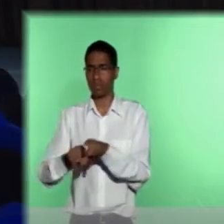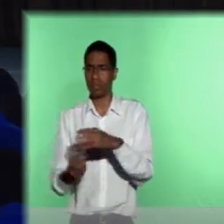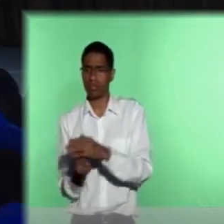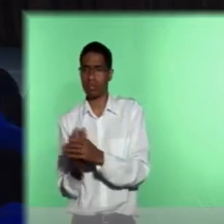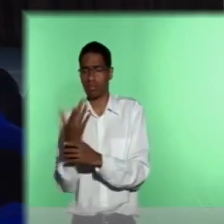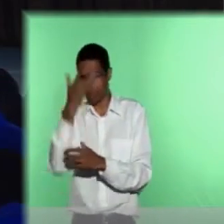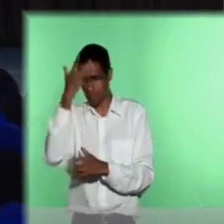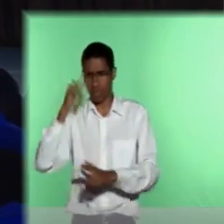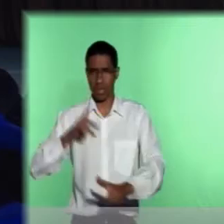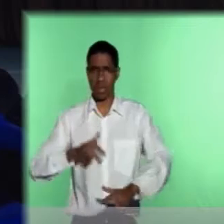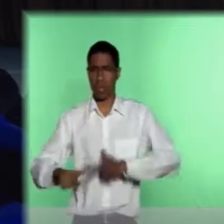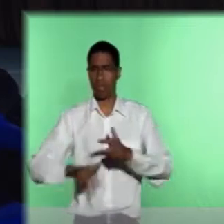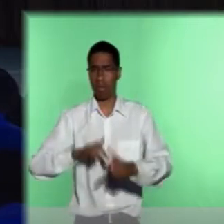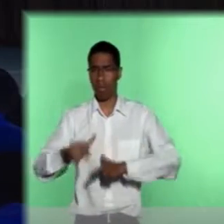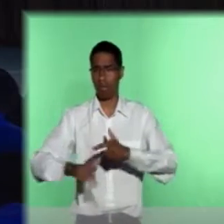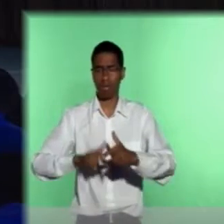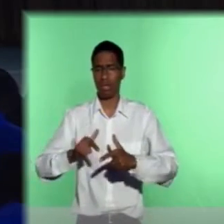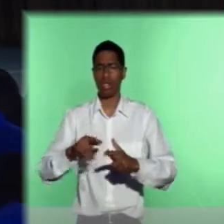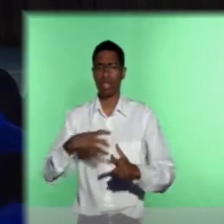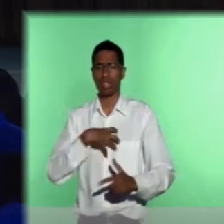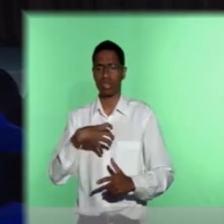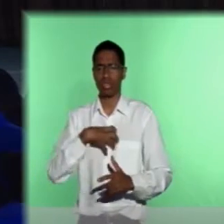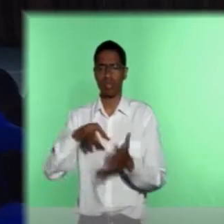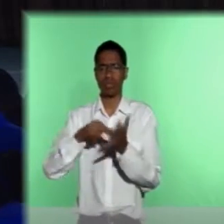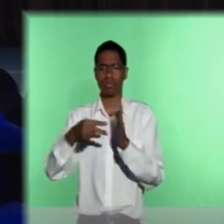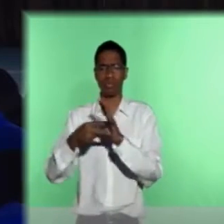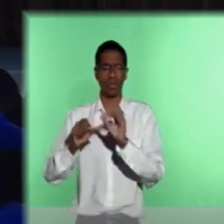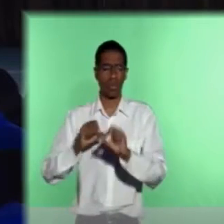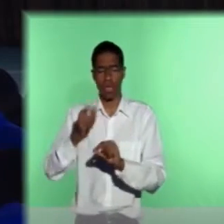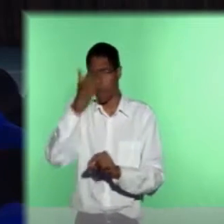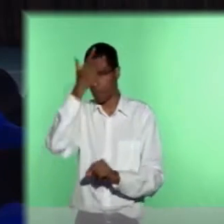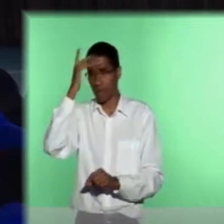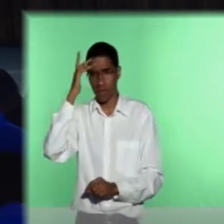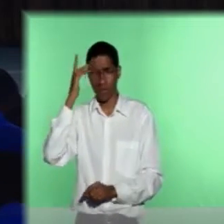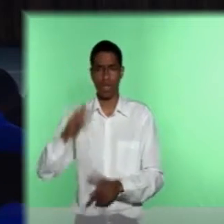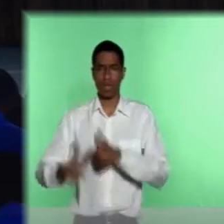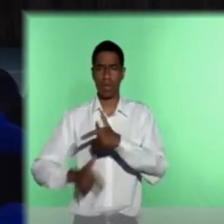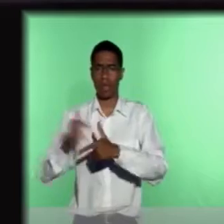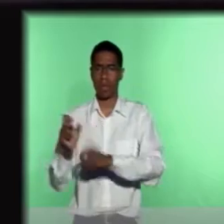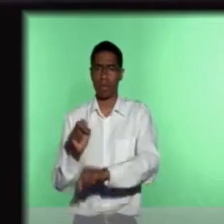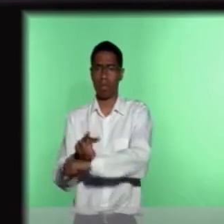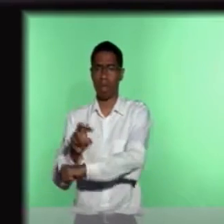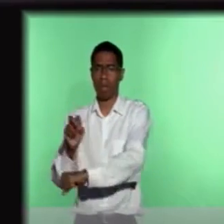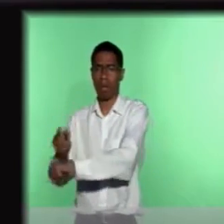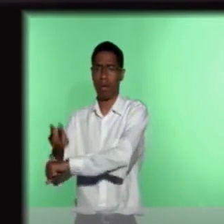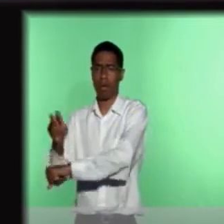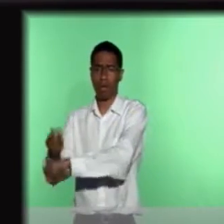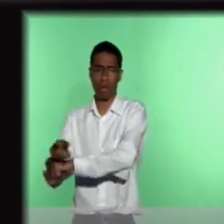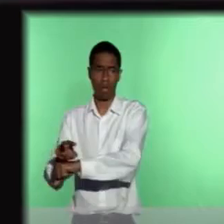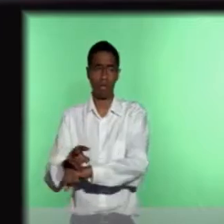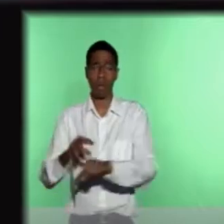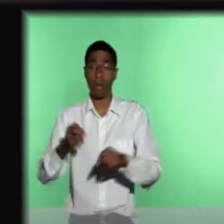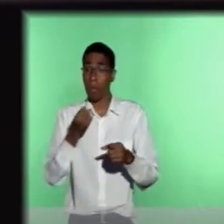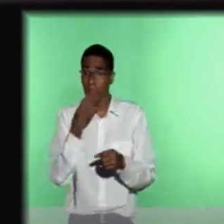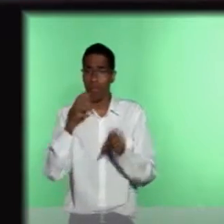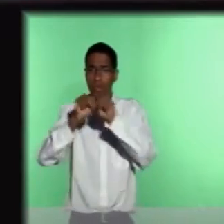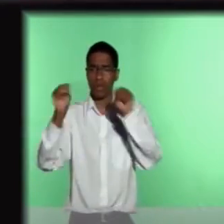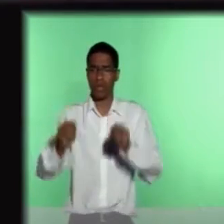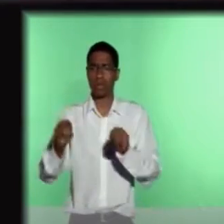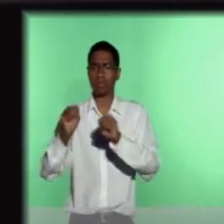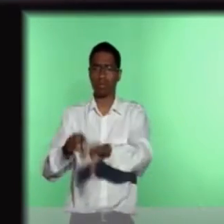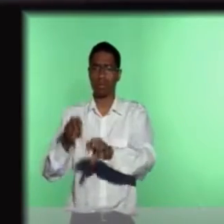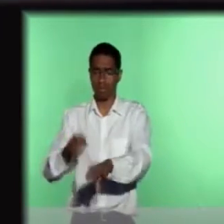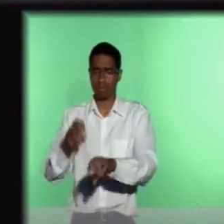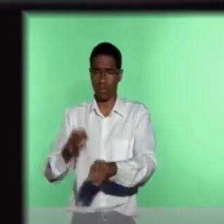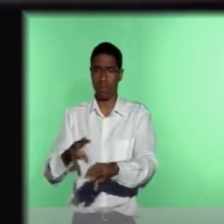No simples sentido de que o trabalhador tem que ocupar um lugar no mercado de trabalho. O bom sistema de ensino é aquele